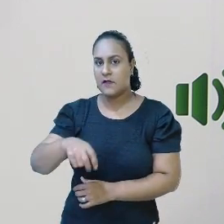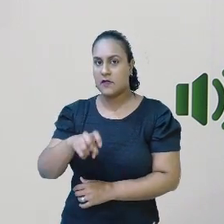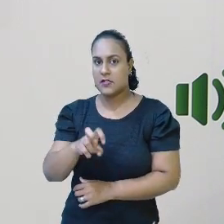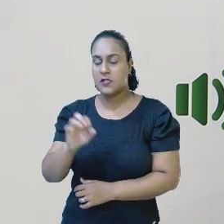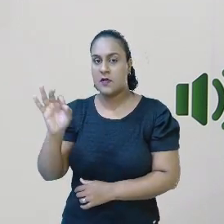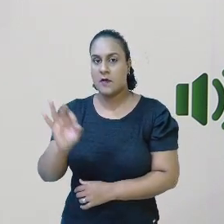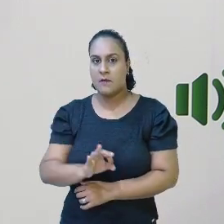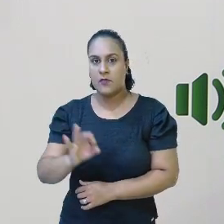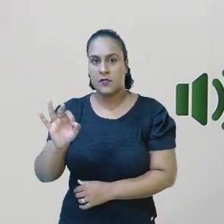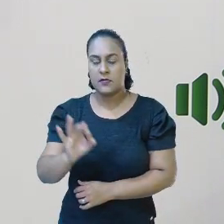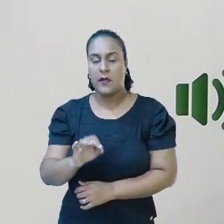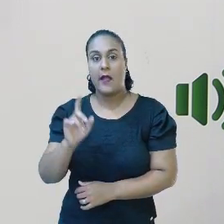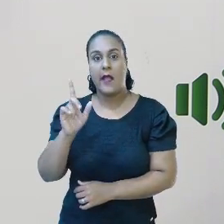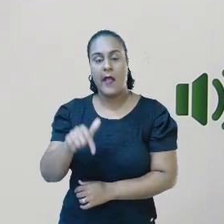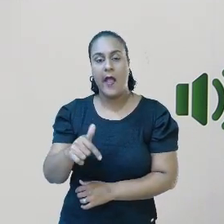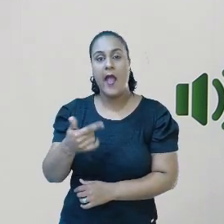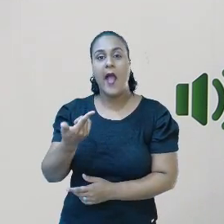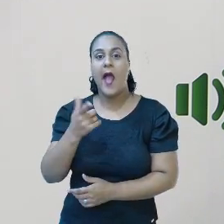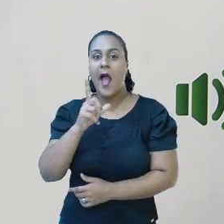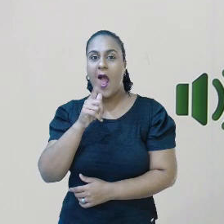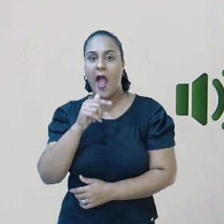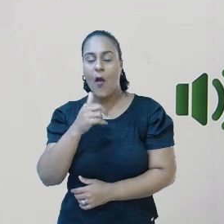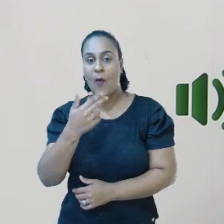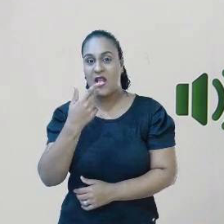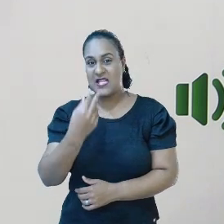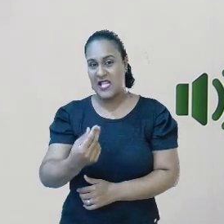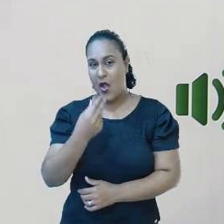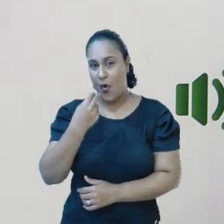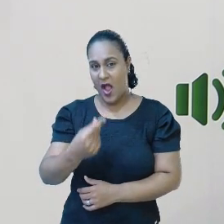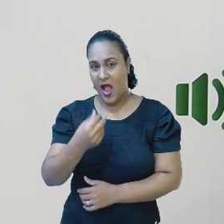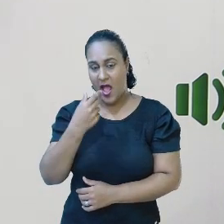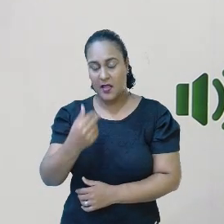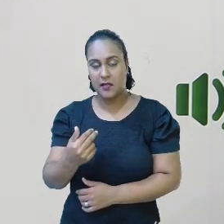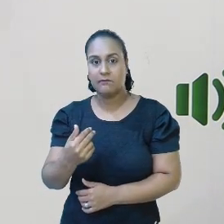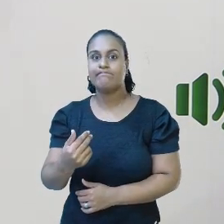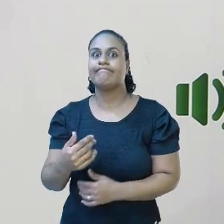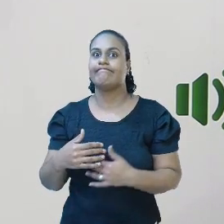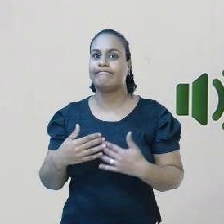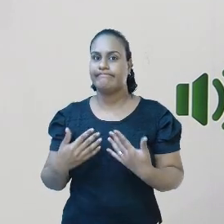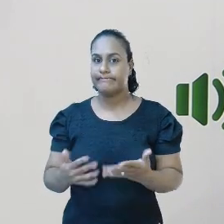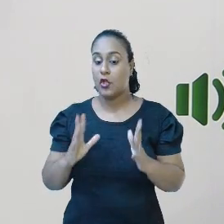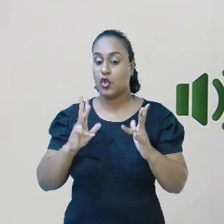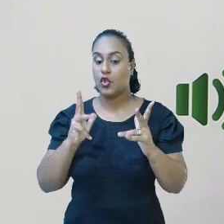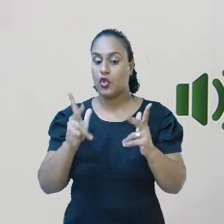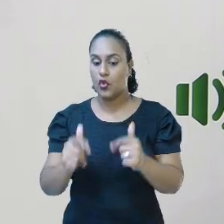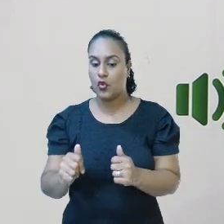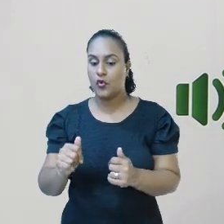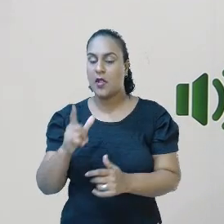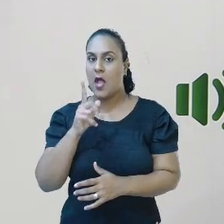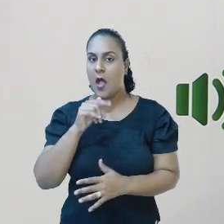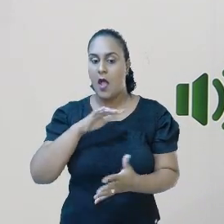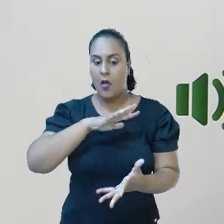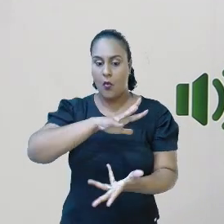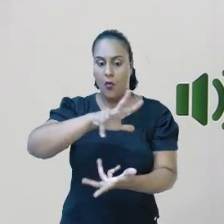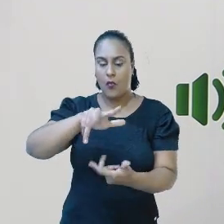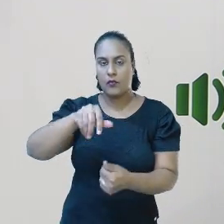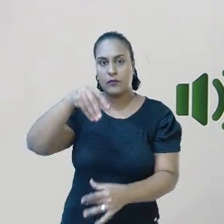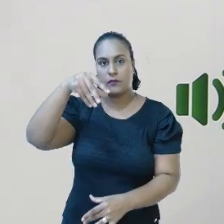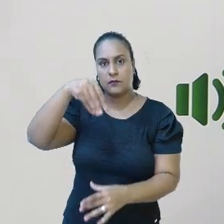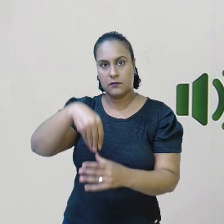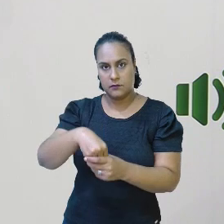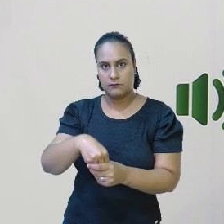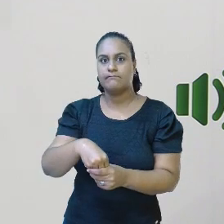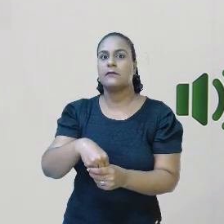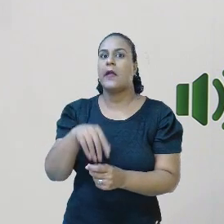97,5% equivale à água salgada. Então, de toda a água existente no planeta, a maior parte